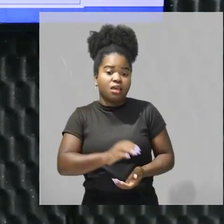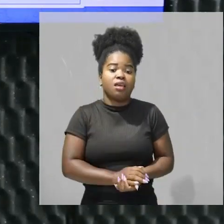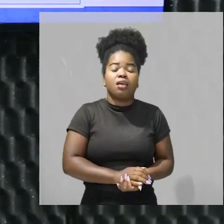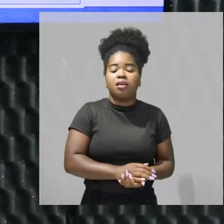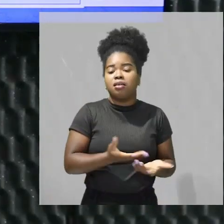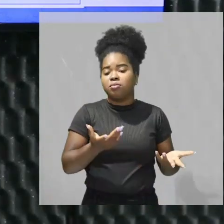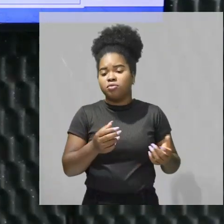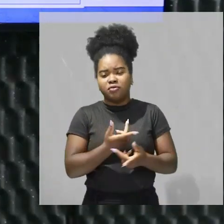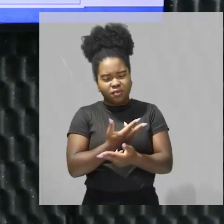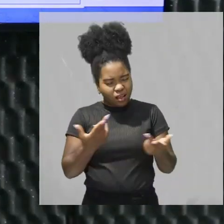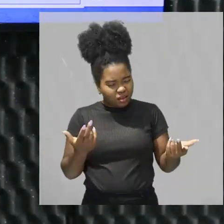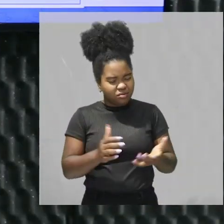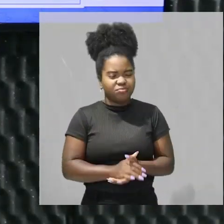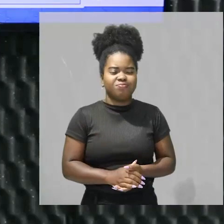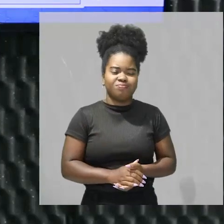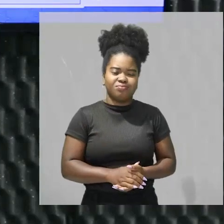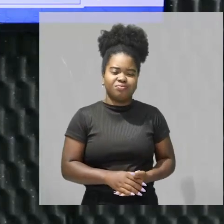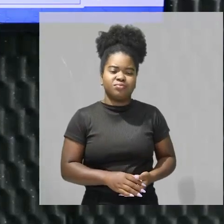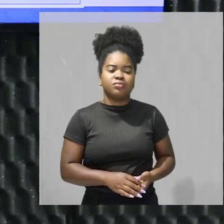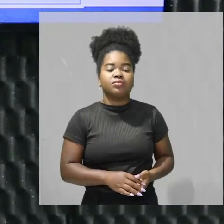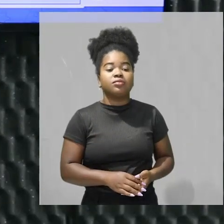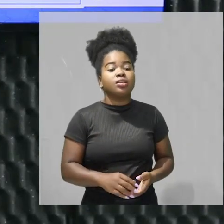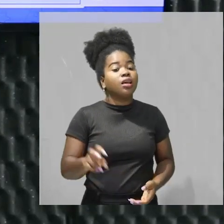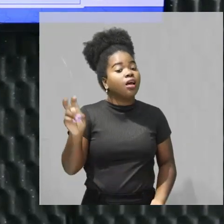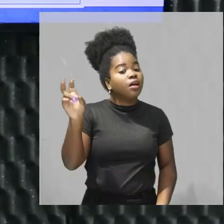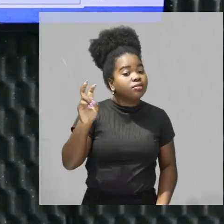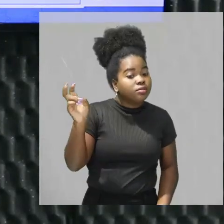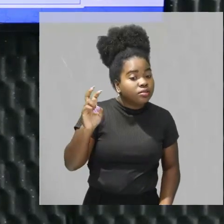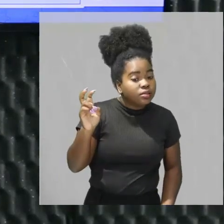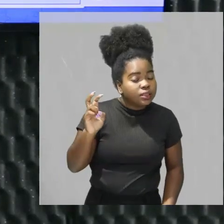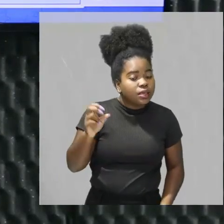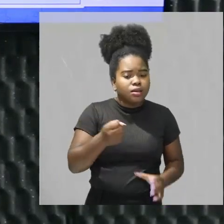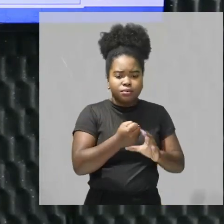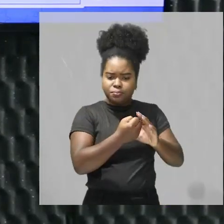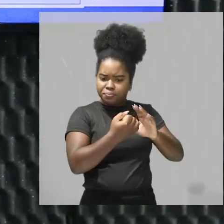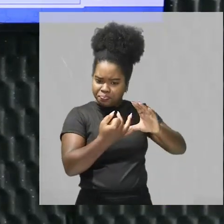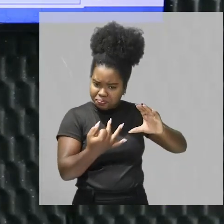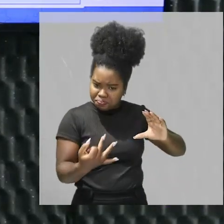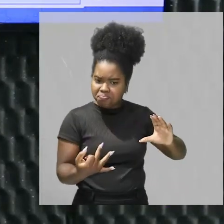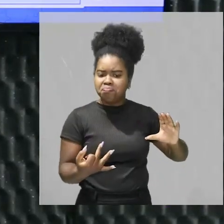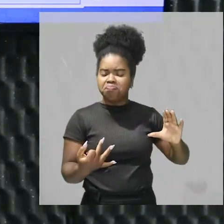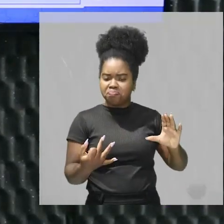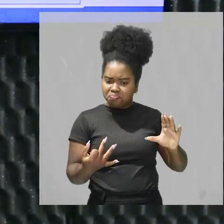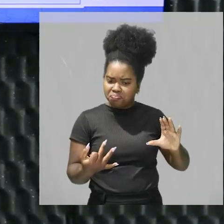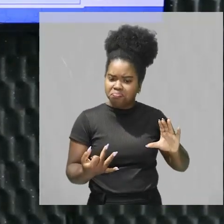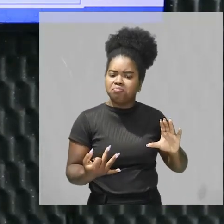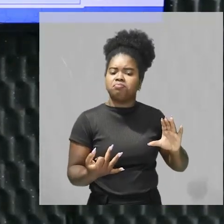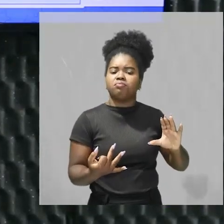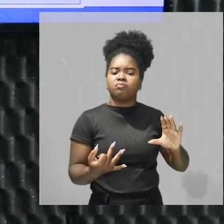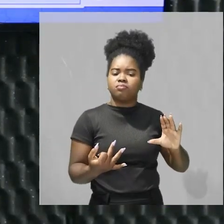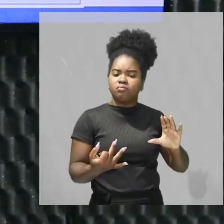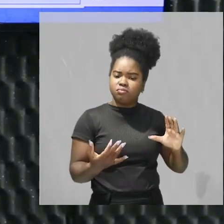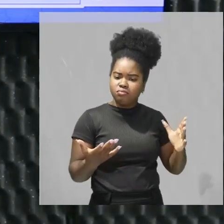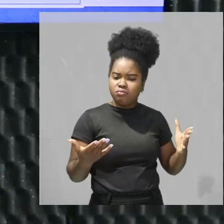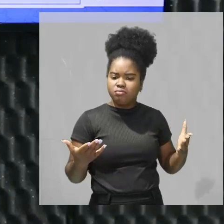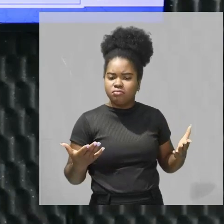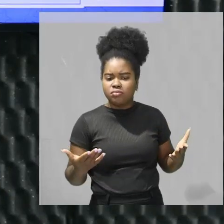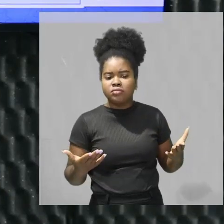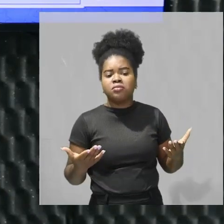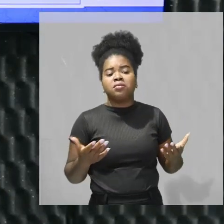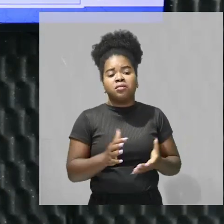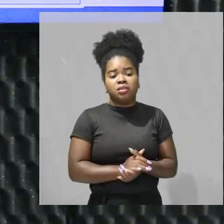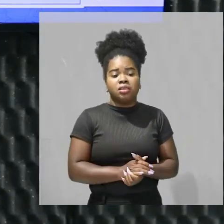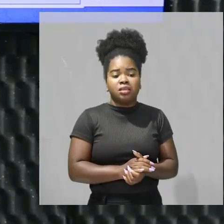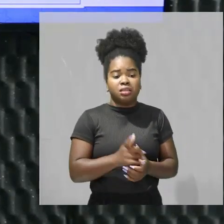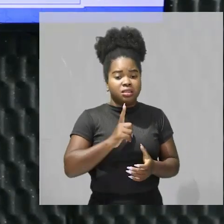para a competência 4. E a competência 5, que é uma característica bem evidente do vestibular,